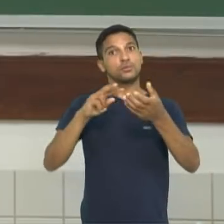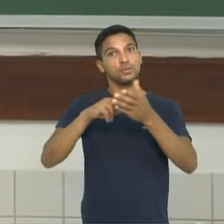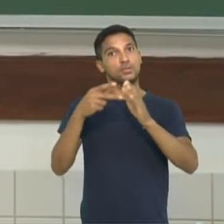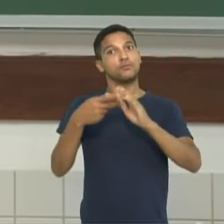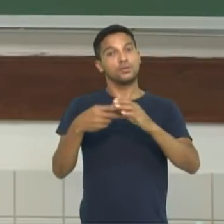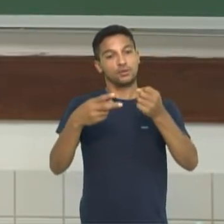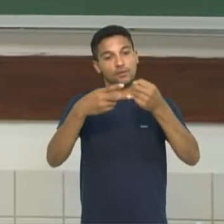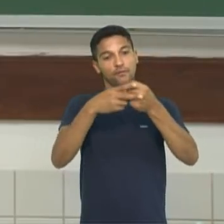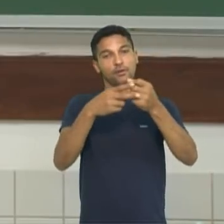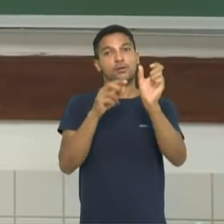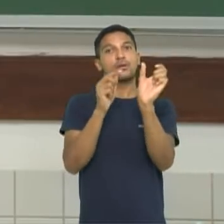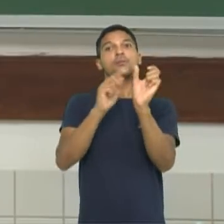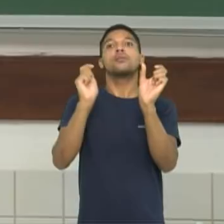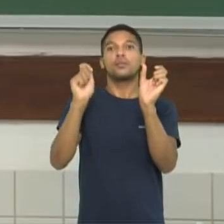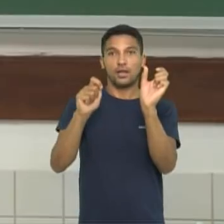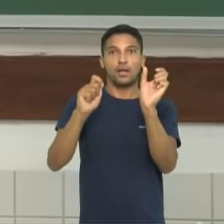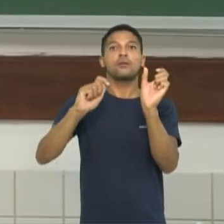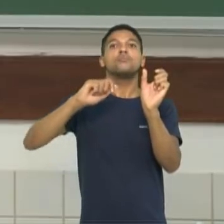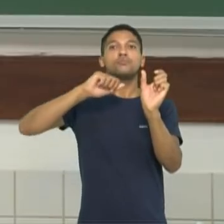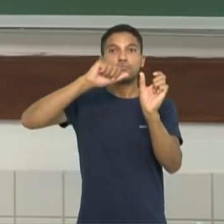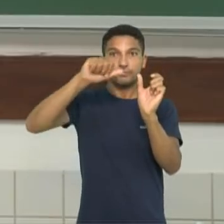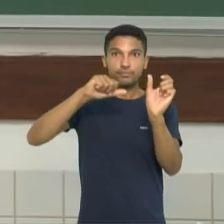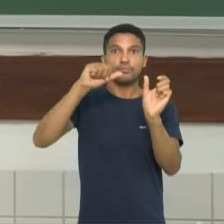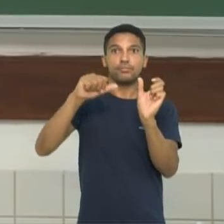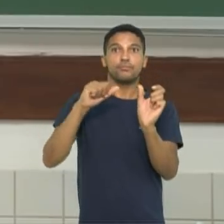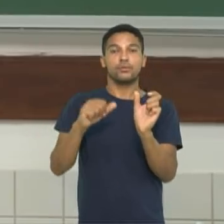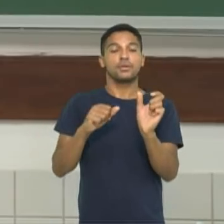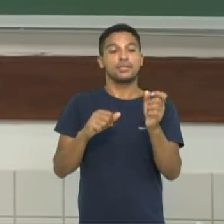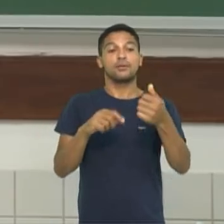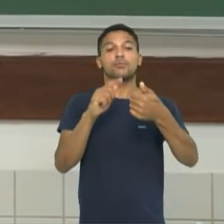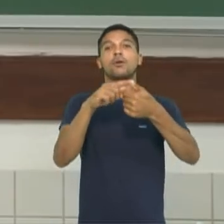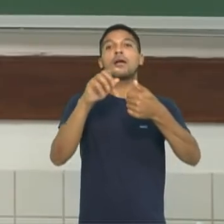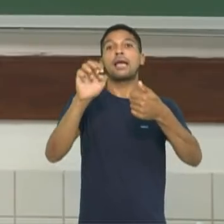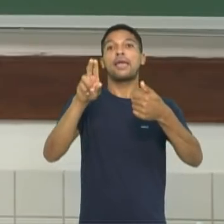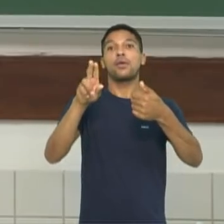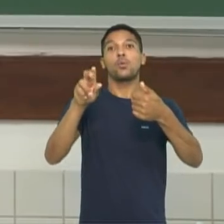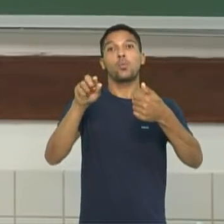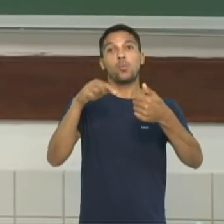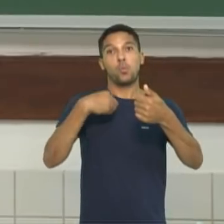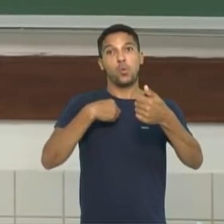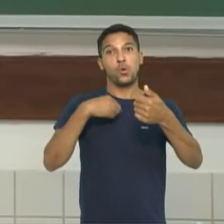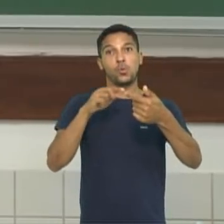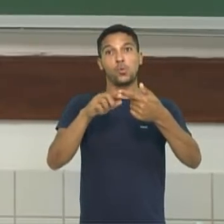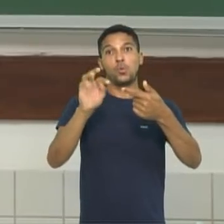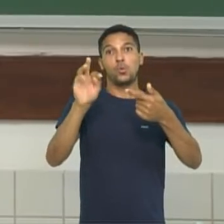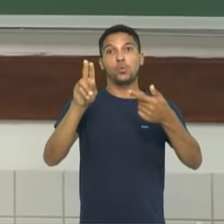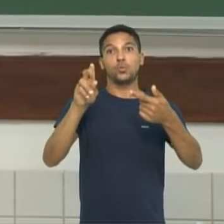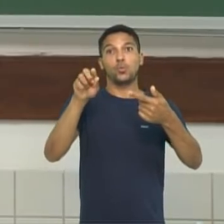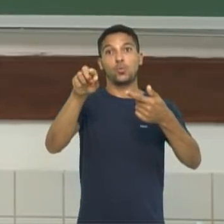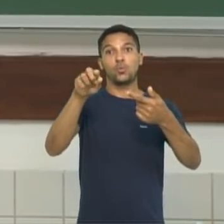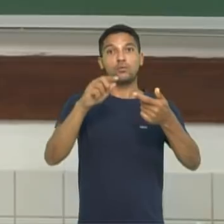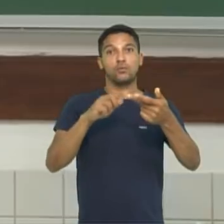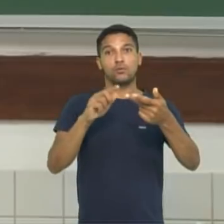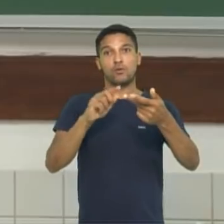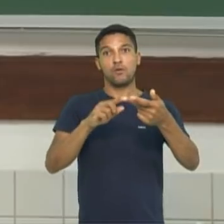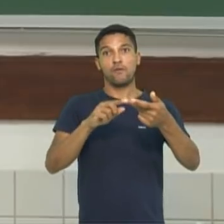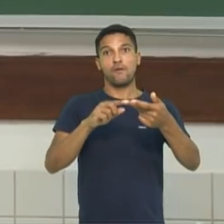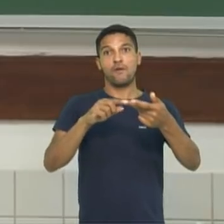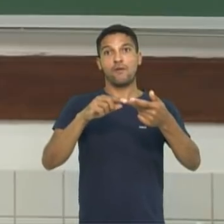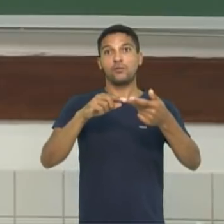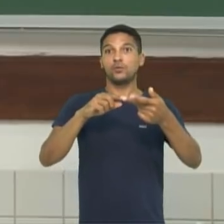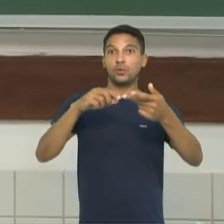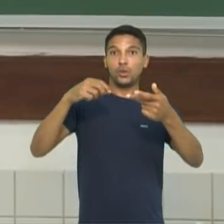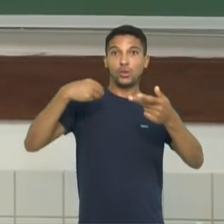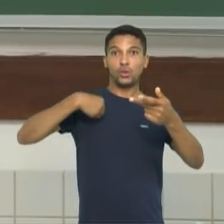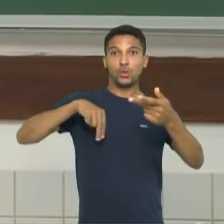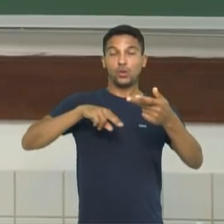lá dos pronomes pessoais do caso reto, eu, tu, ele, nós, vós, eles, e aí eu tento fazer a flexão verbal da palavra